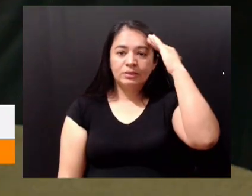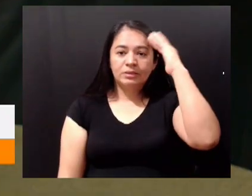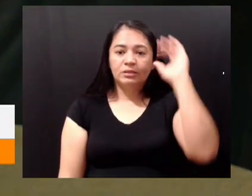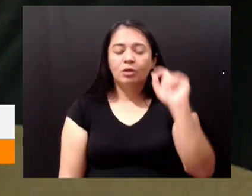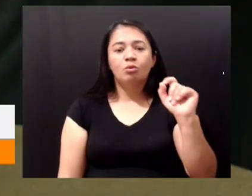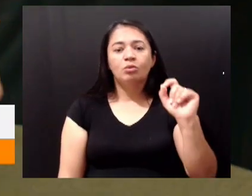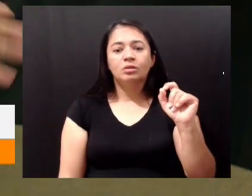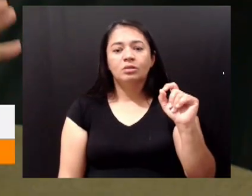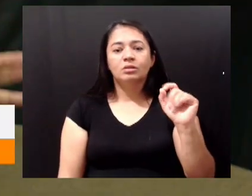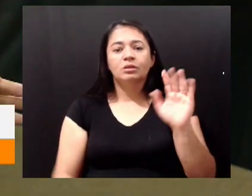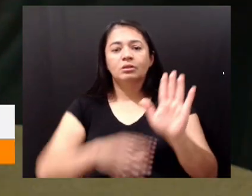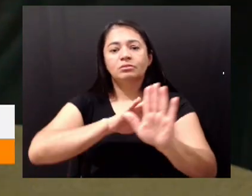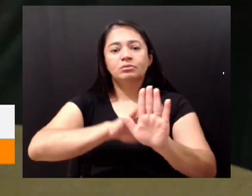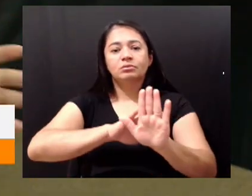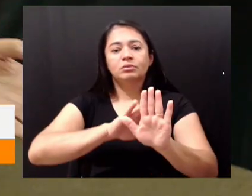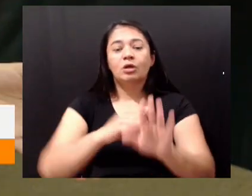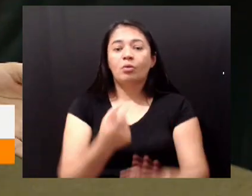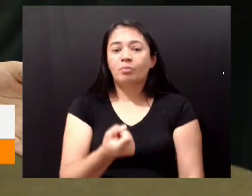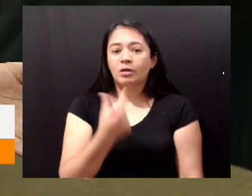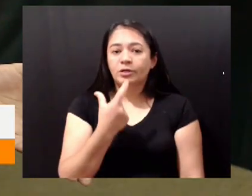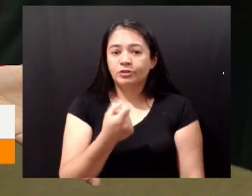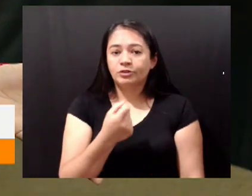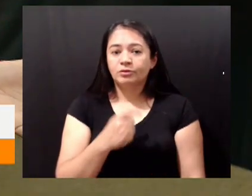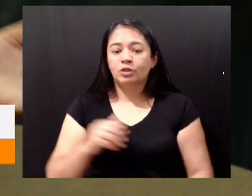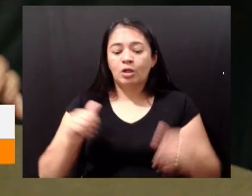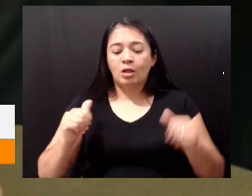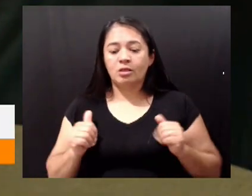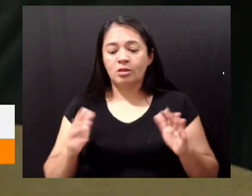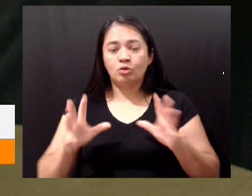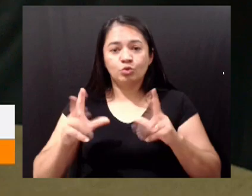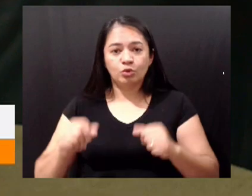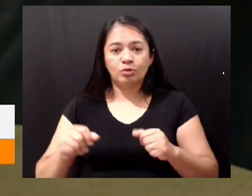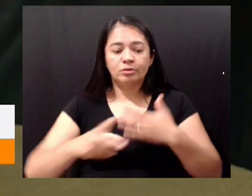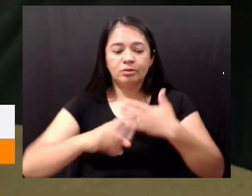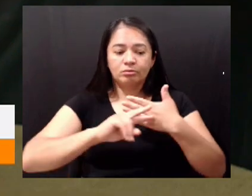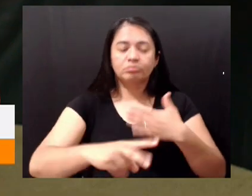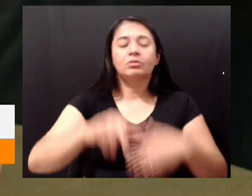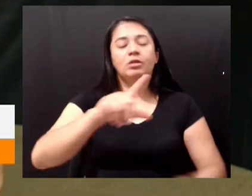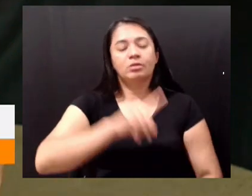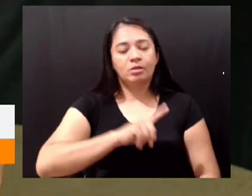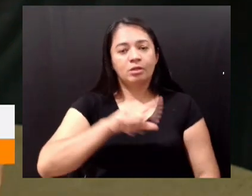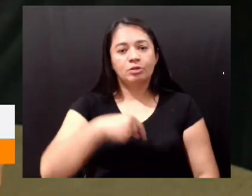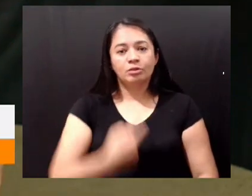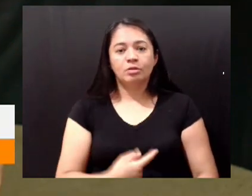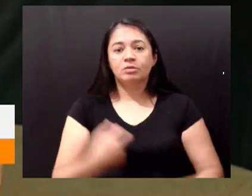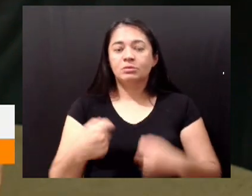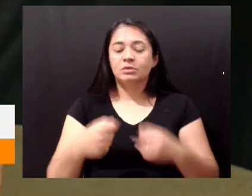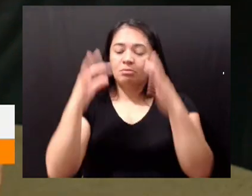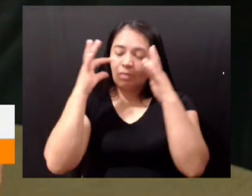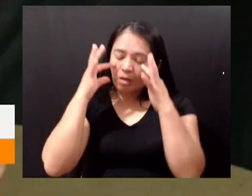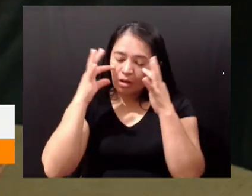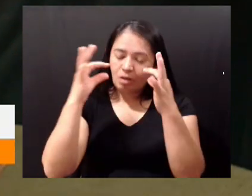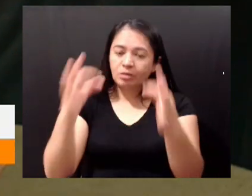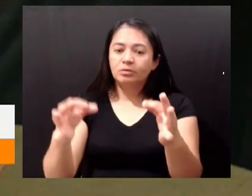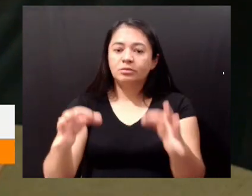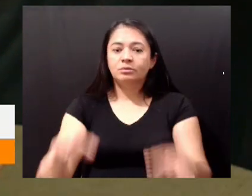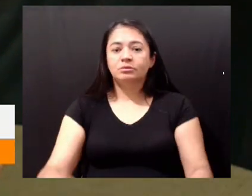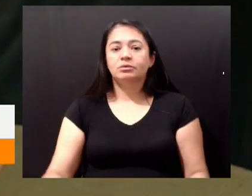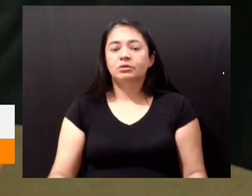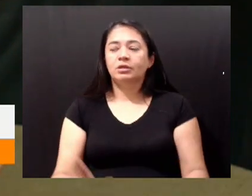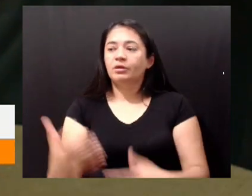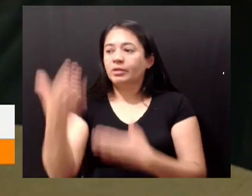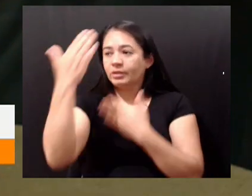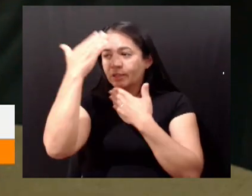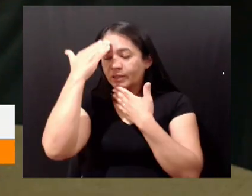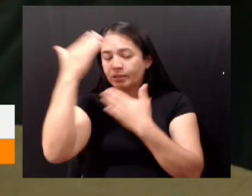dessa automedicação. Toda ação tem uma reação, então a gente tem que ficar atento sobre isso. Eu quero agradecer muito à